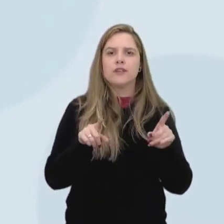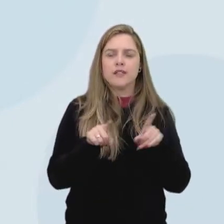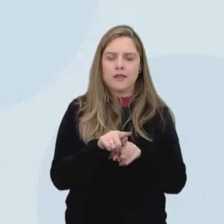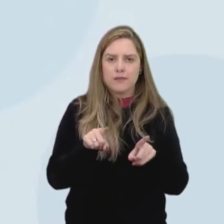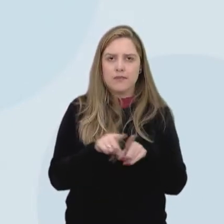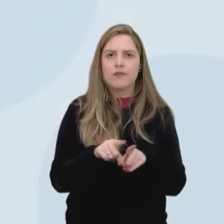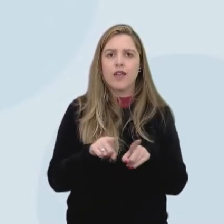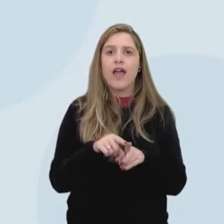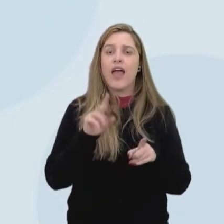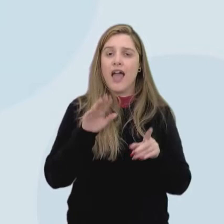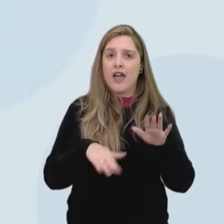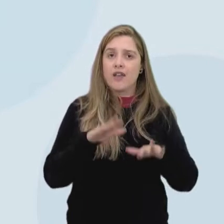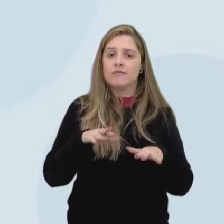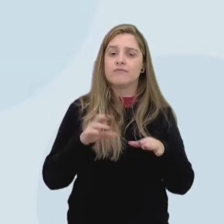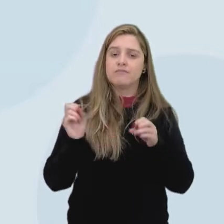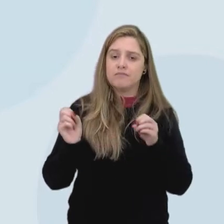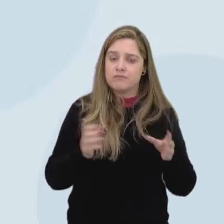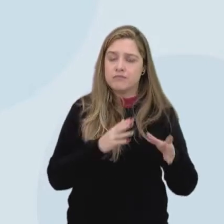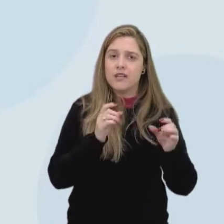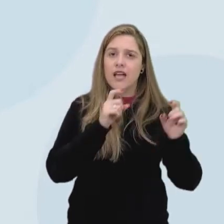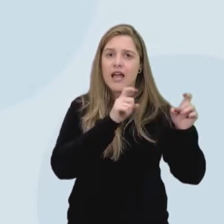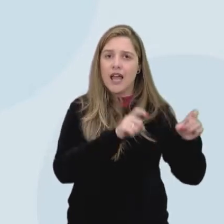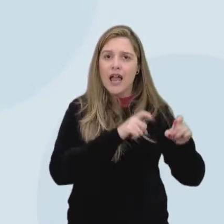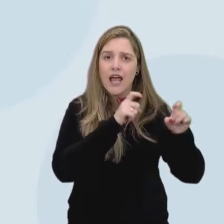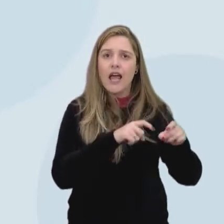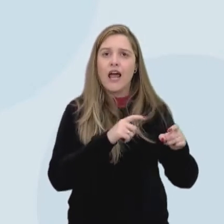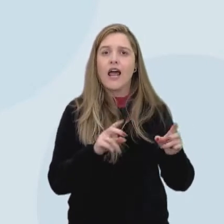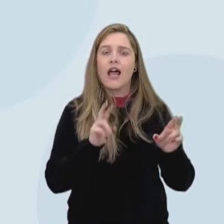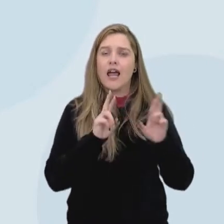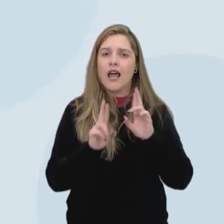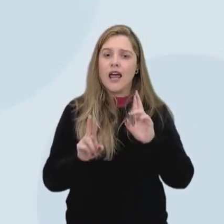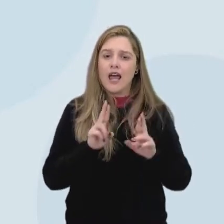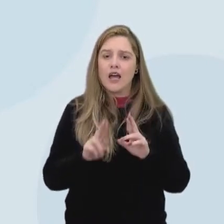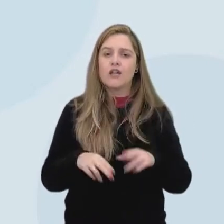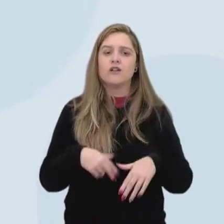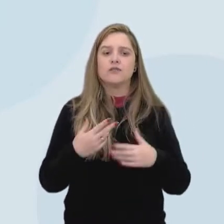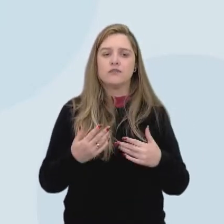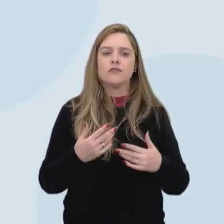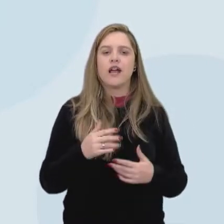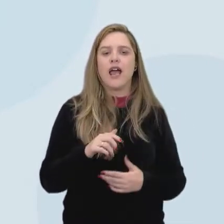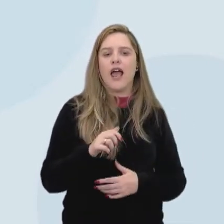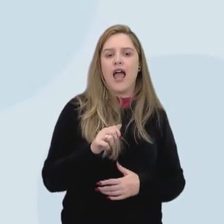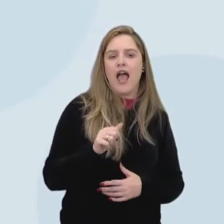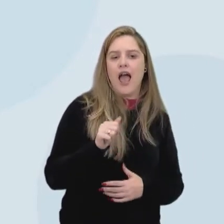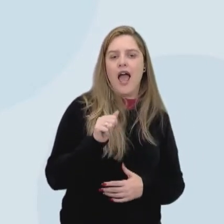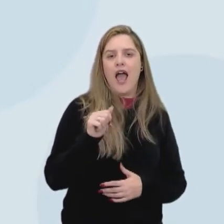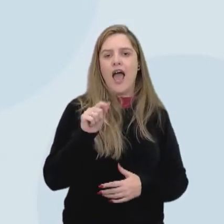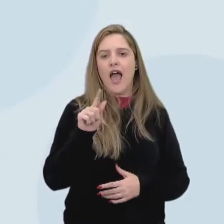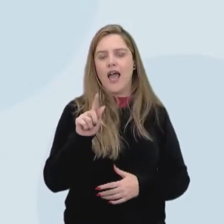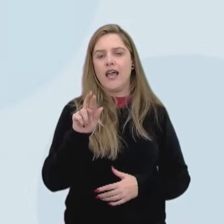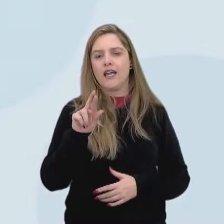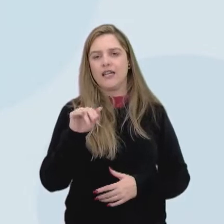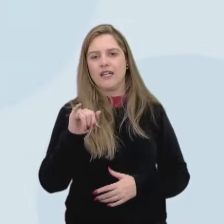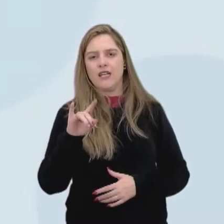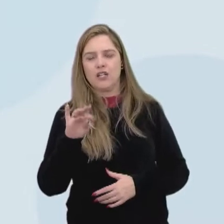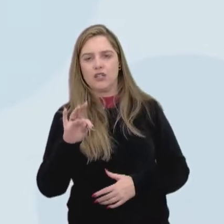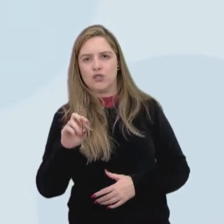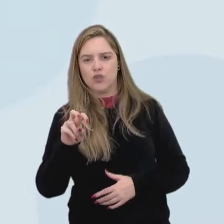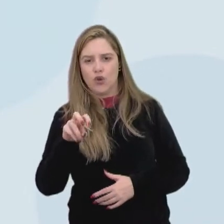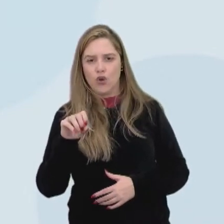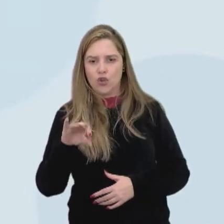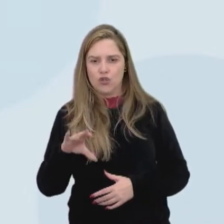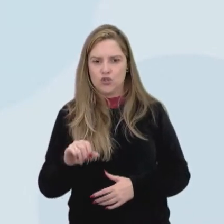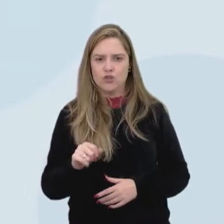a produção agrícola está relacionada com o uso dos agrotóxicos para impedir, então, o crescimento de larvas,